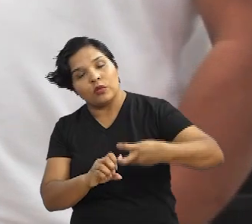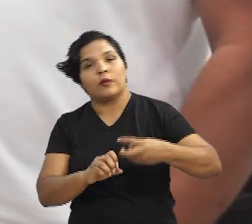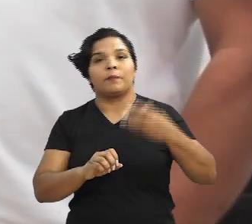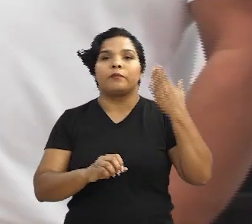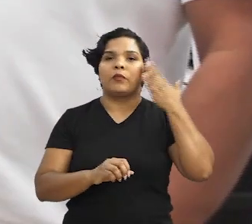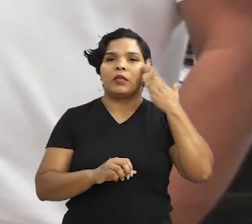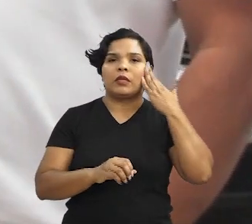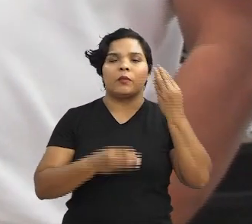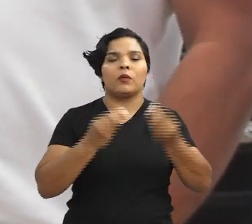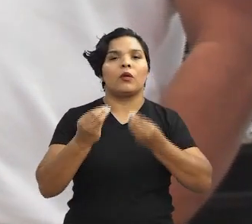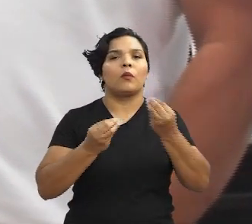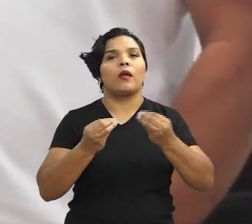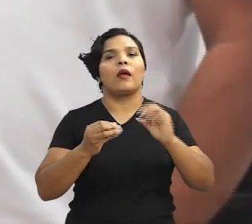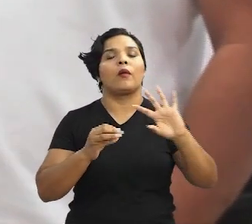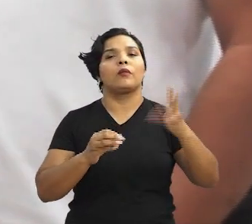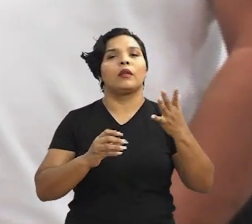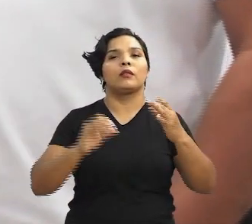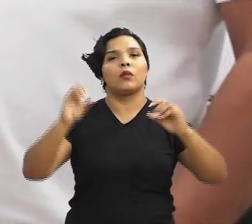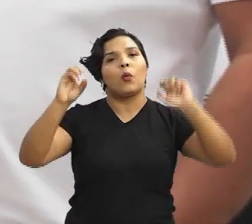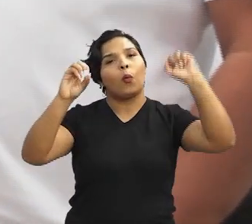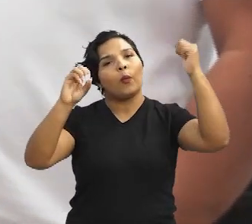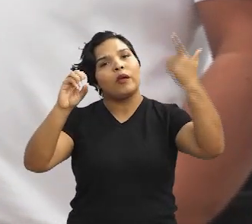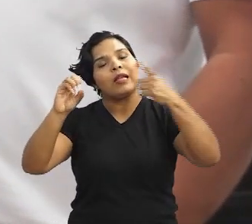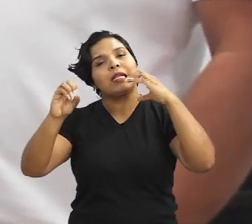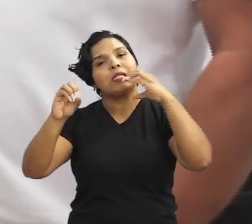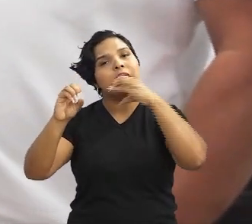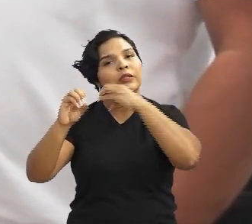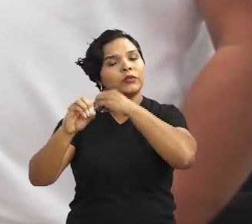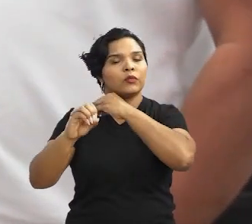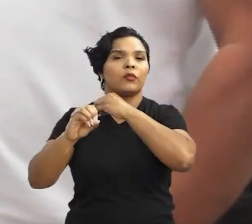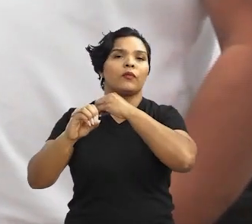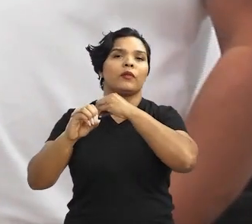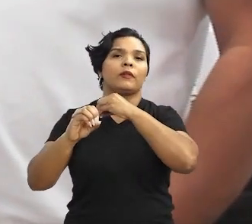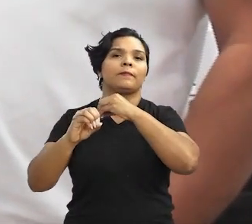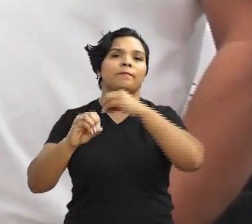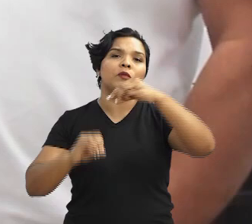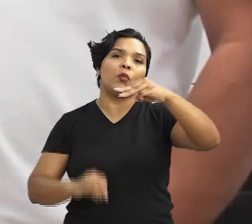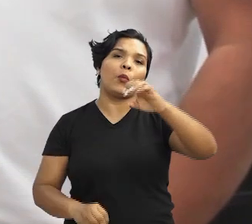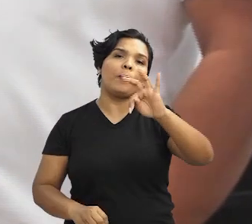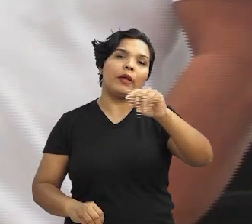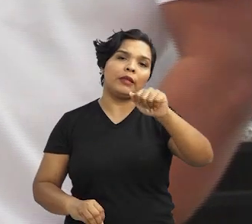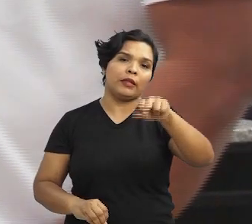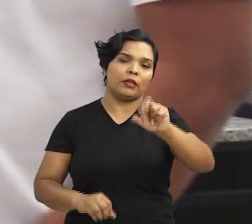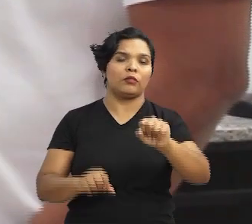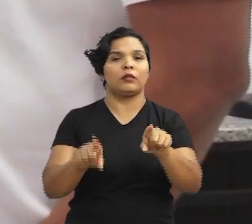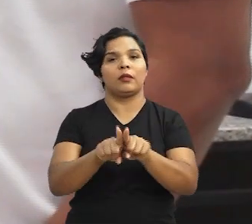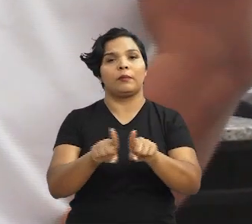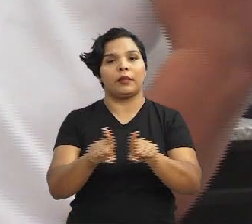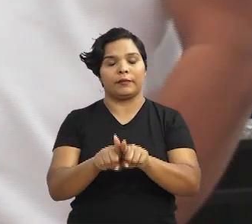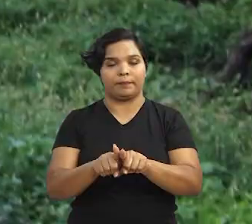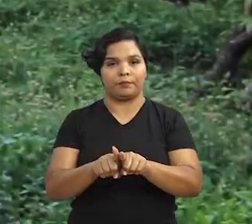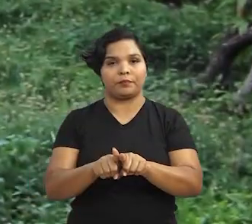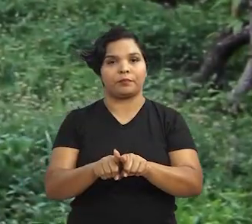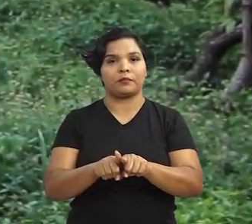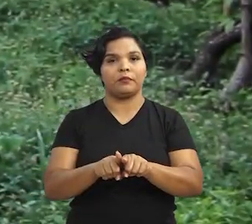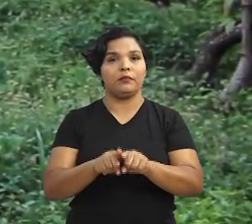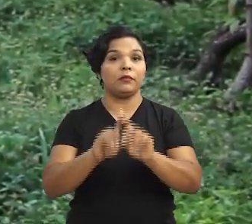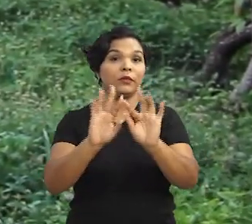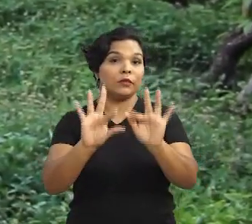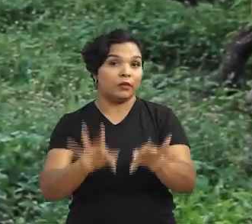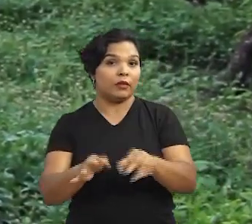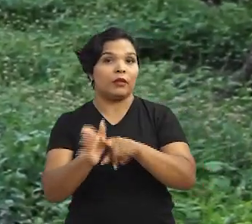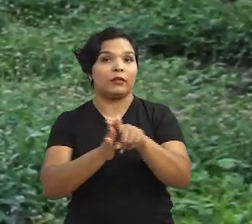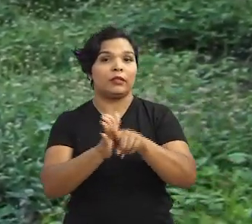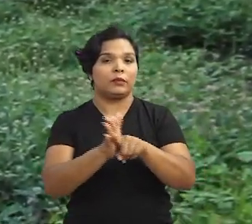aqui para determinar os gases de efeito estufa, o gasóleo, no caso, e o metano também. No